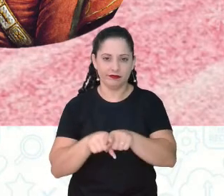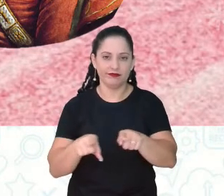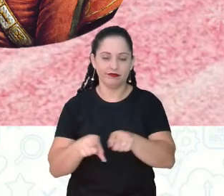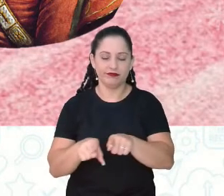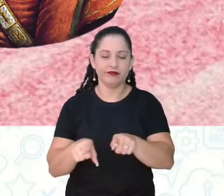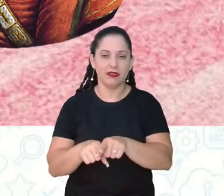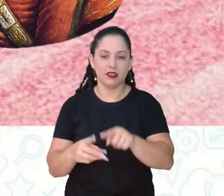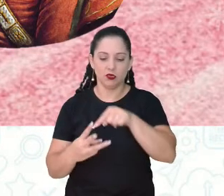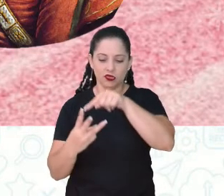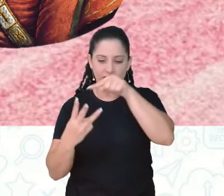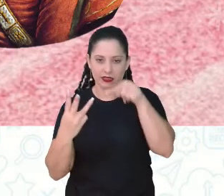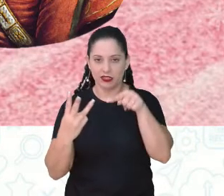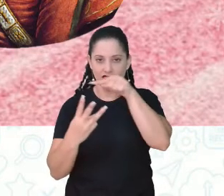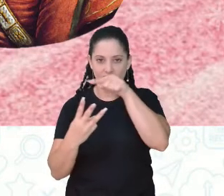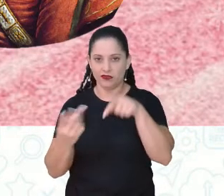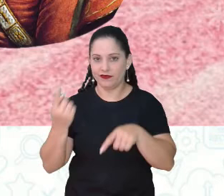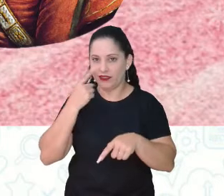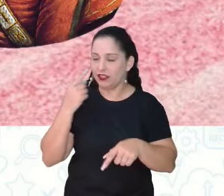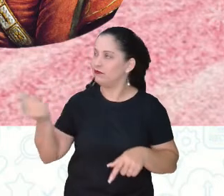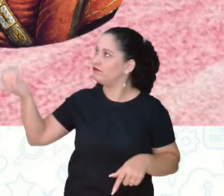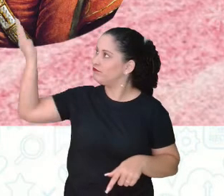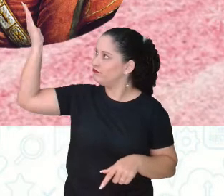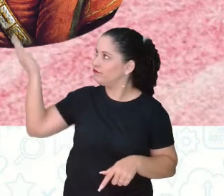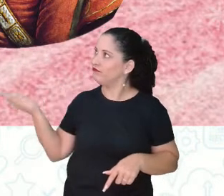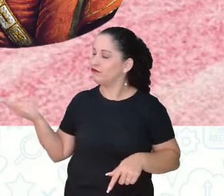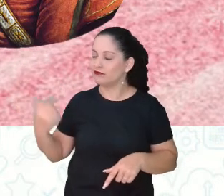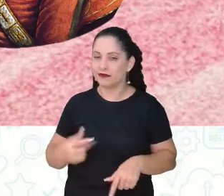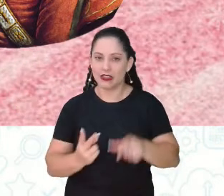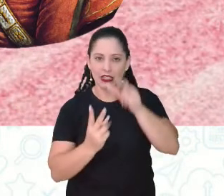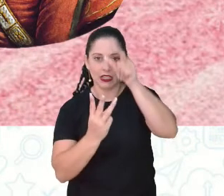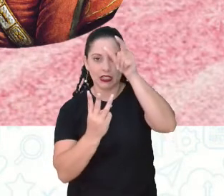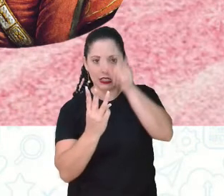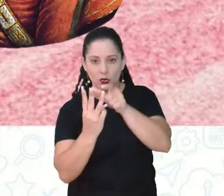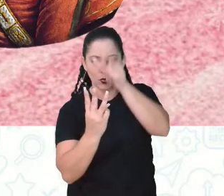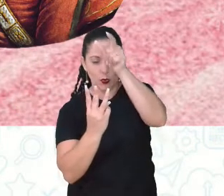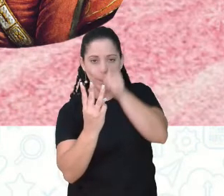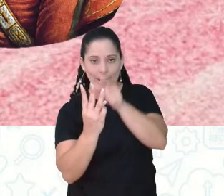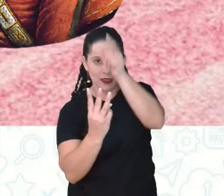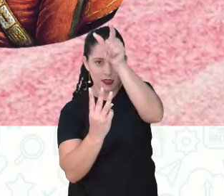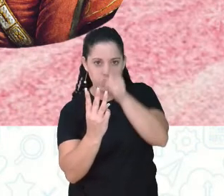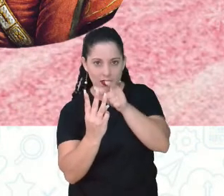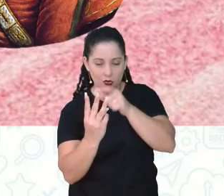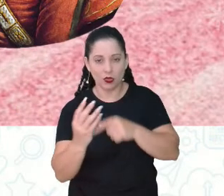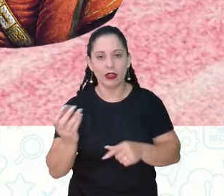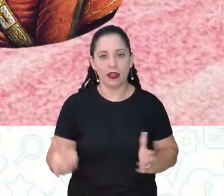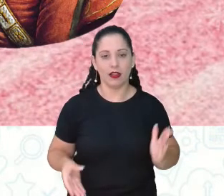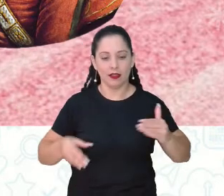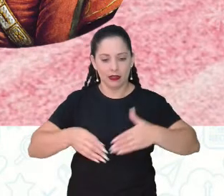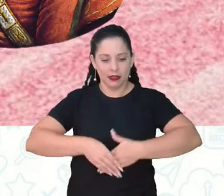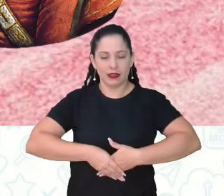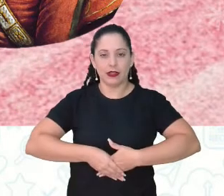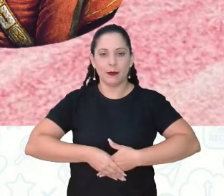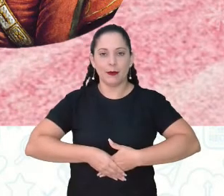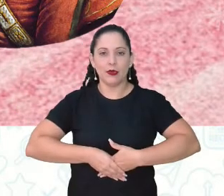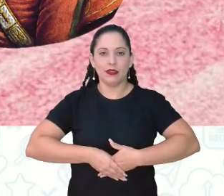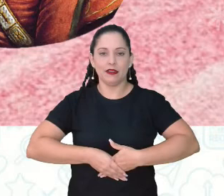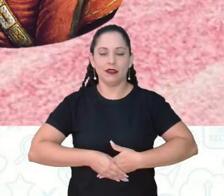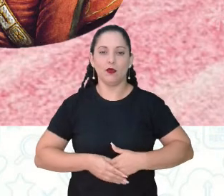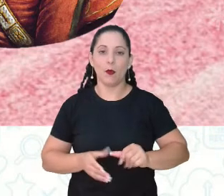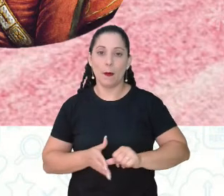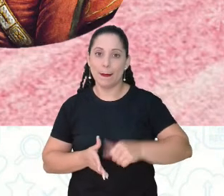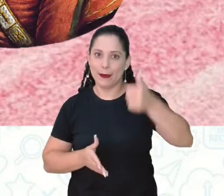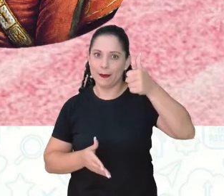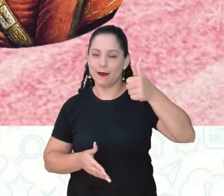vendo a figura dos 3 cônsules e no meio aí a figura do Napoleão Bonaparte, certo? Que era o